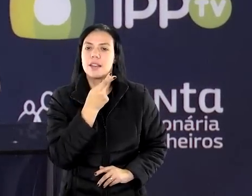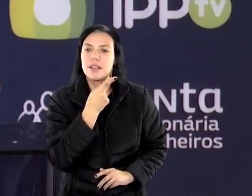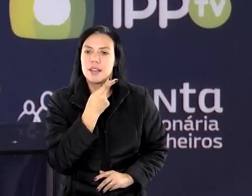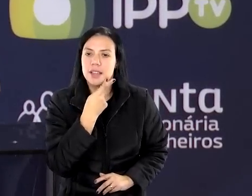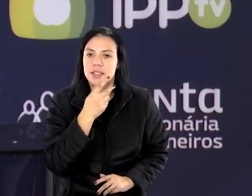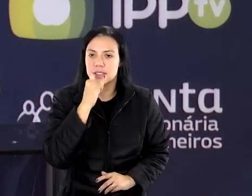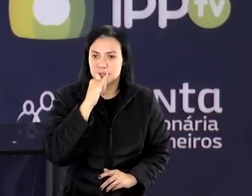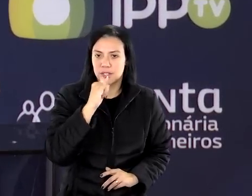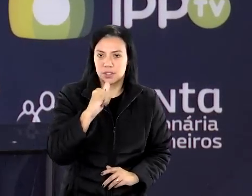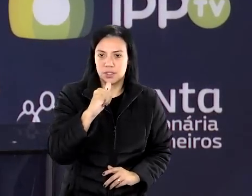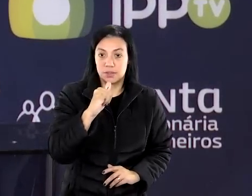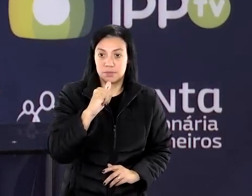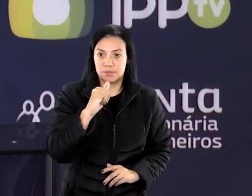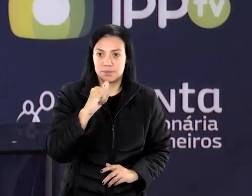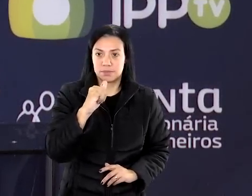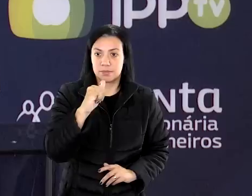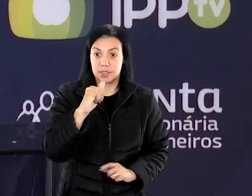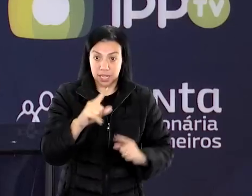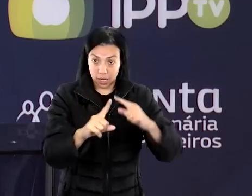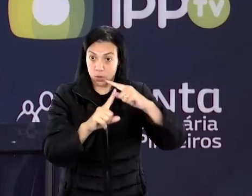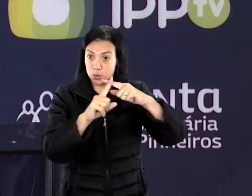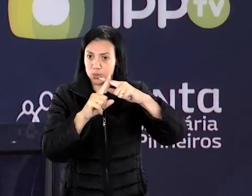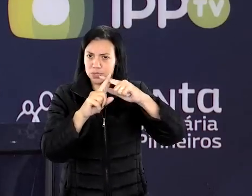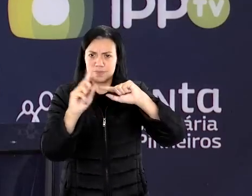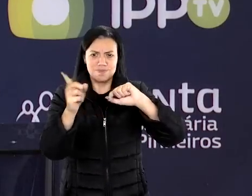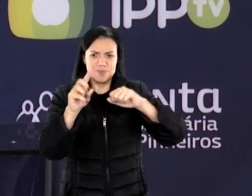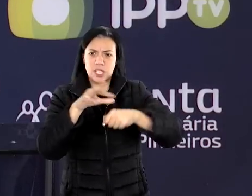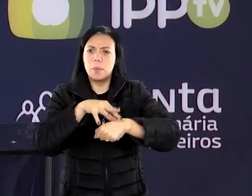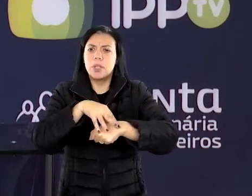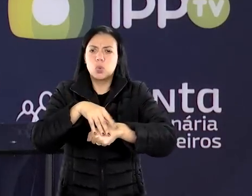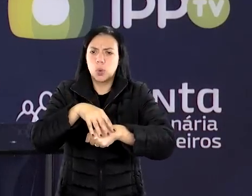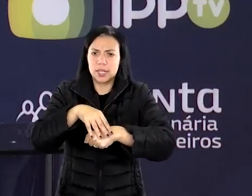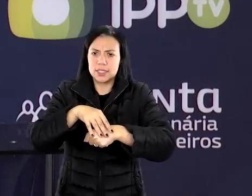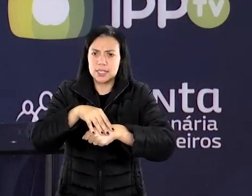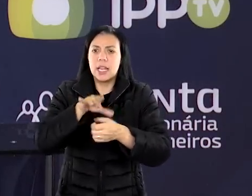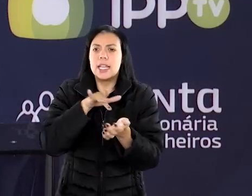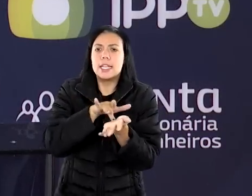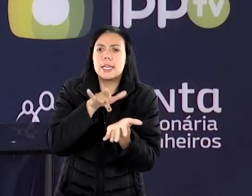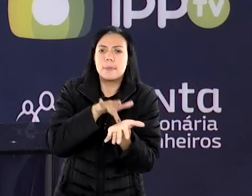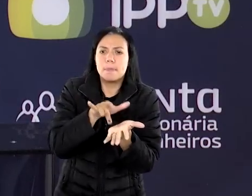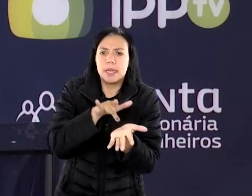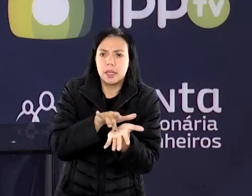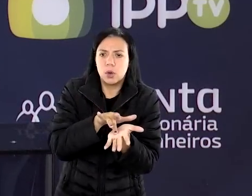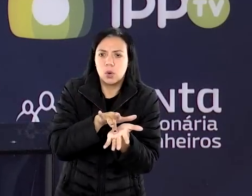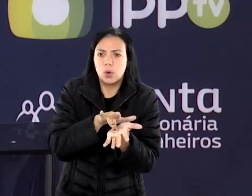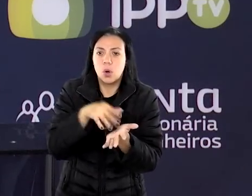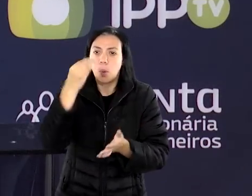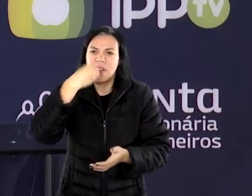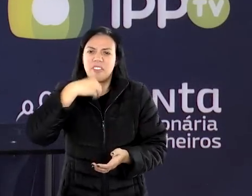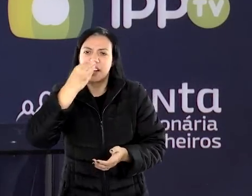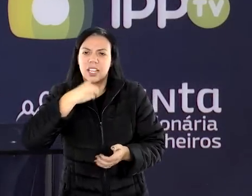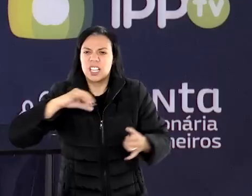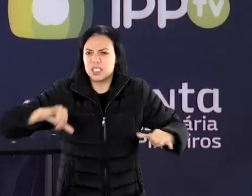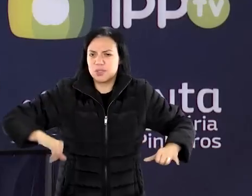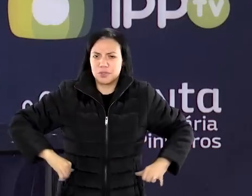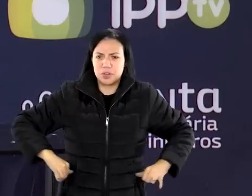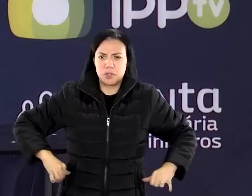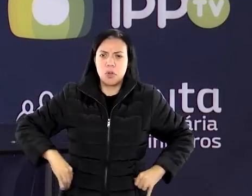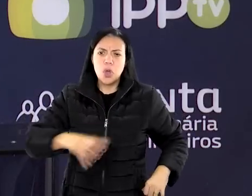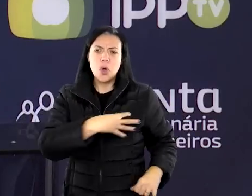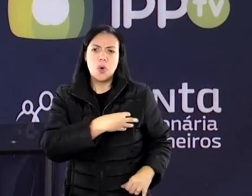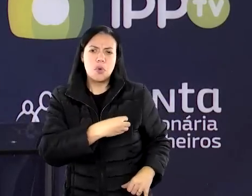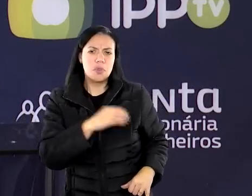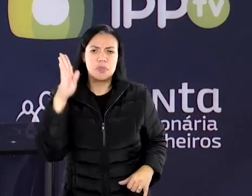Essa cruz não é uma doença, um inimigo, uma fraqueza, uma dor, um filho rebelde.